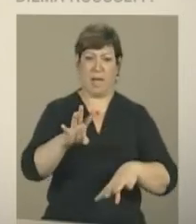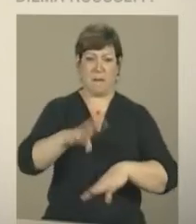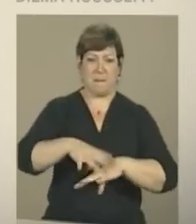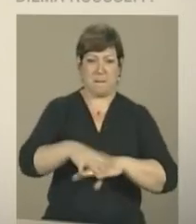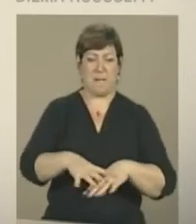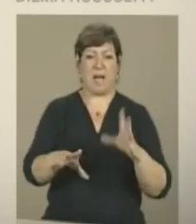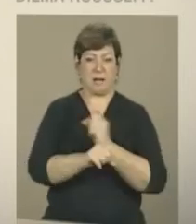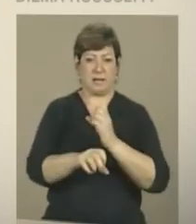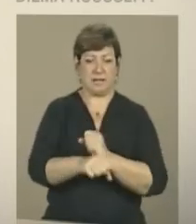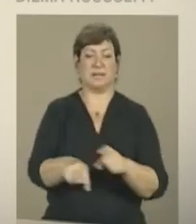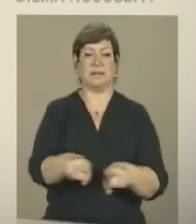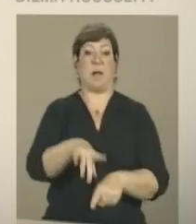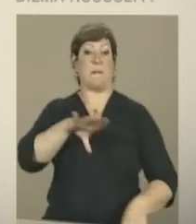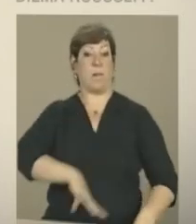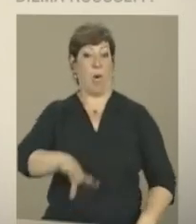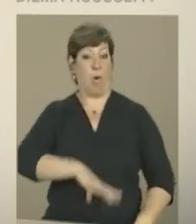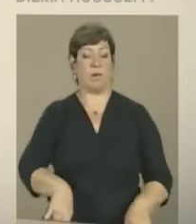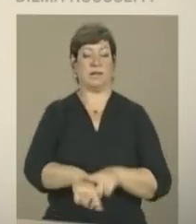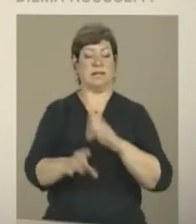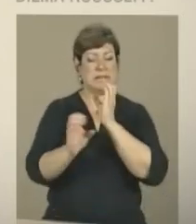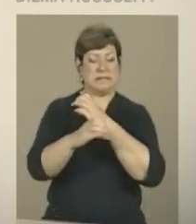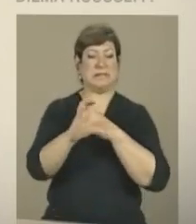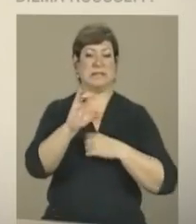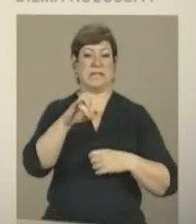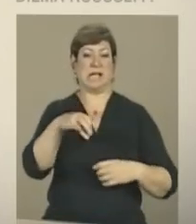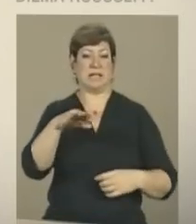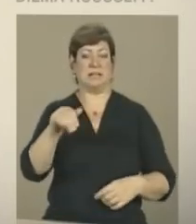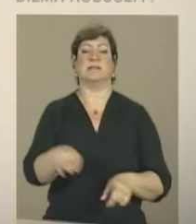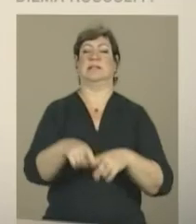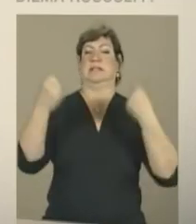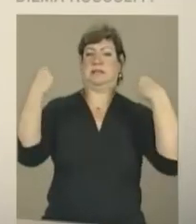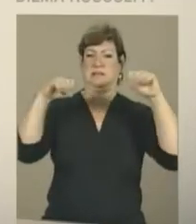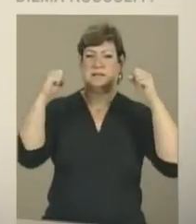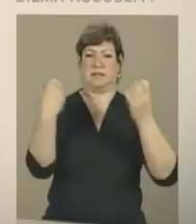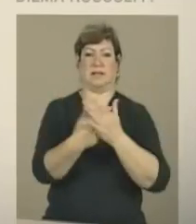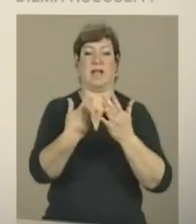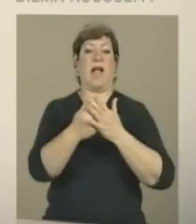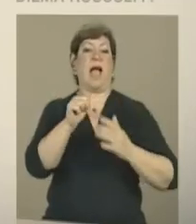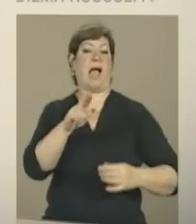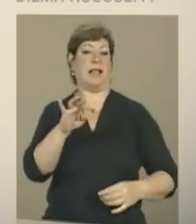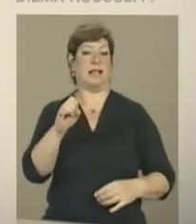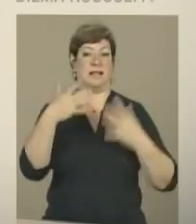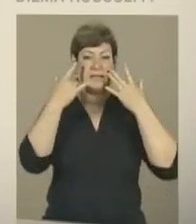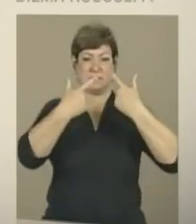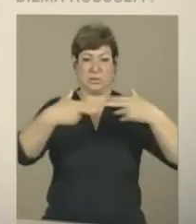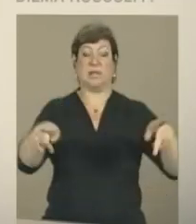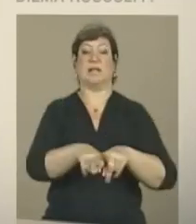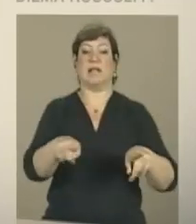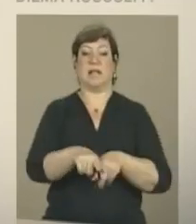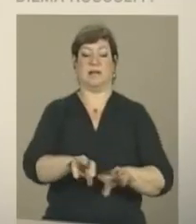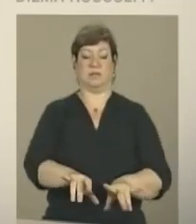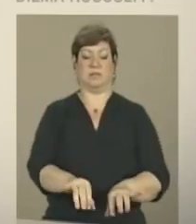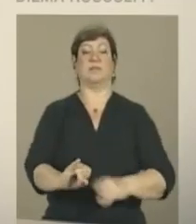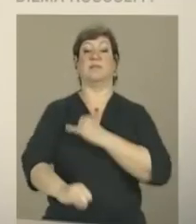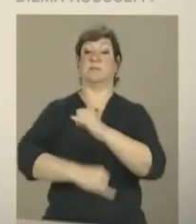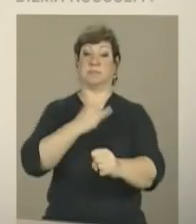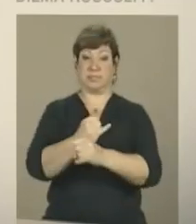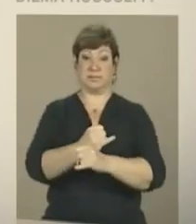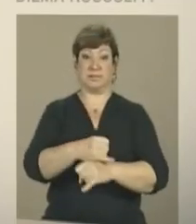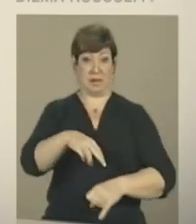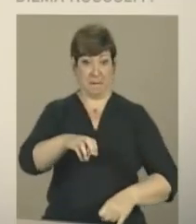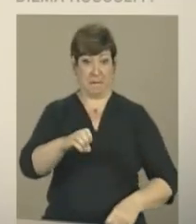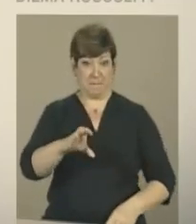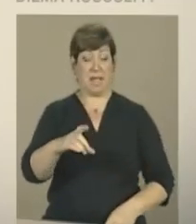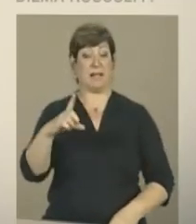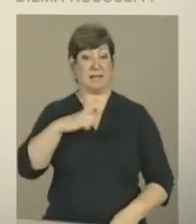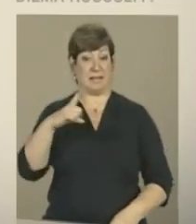português ciências praticam o esporte tem aula de arte e ainda fazem informática um Mac